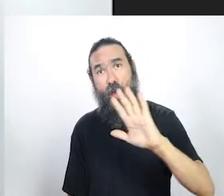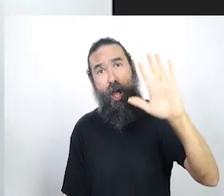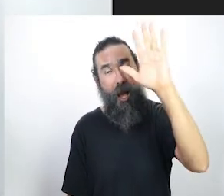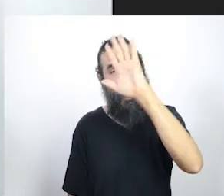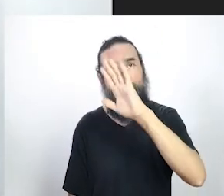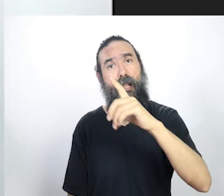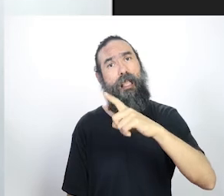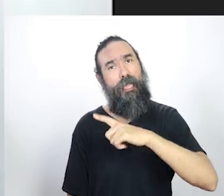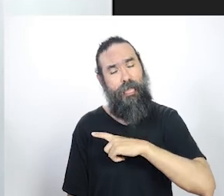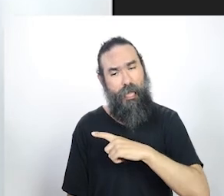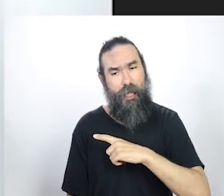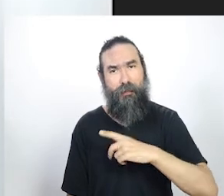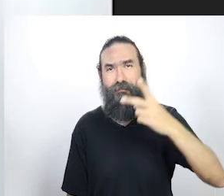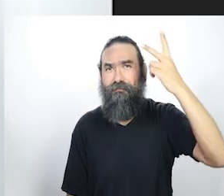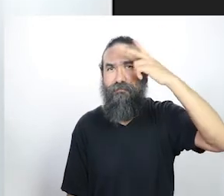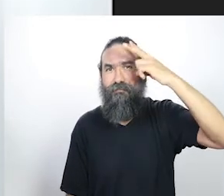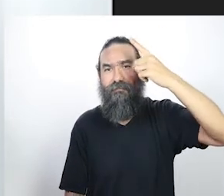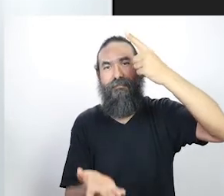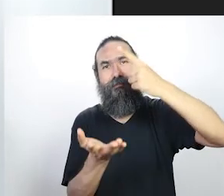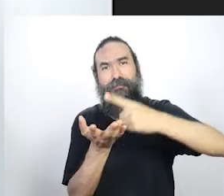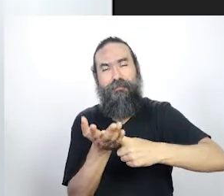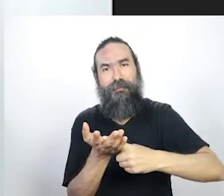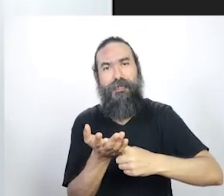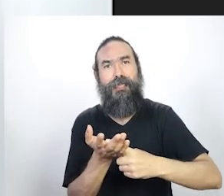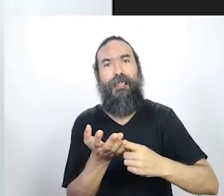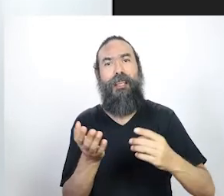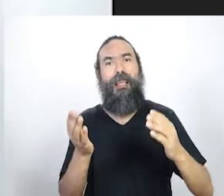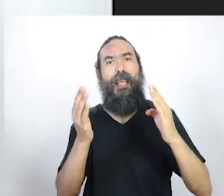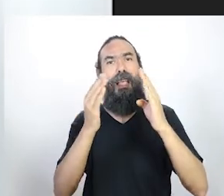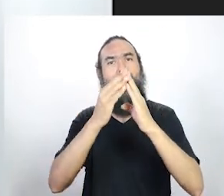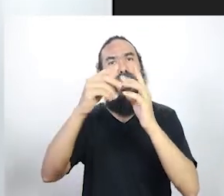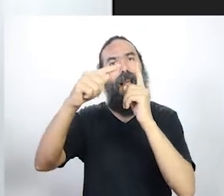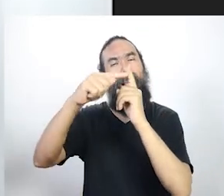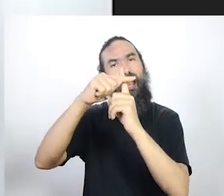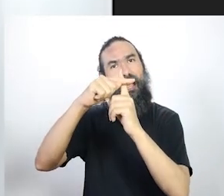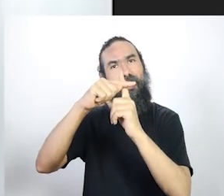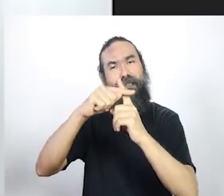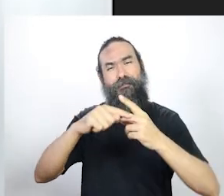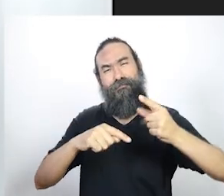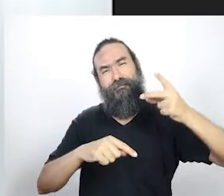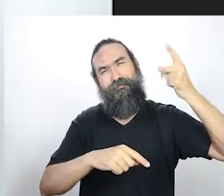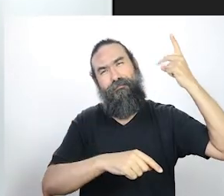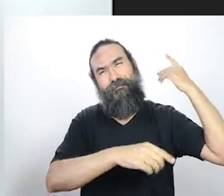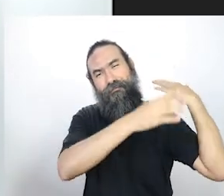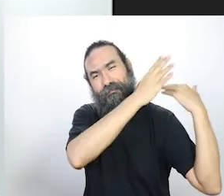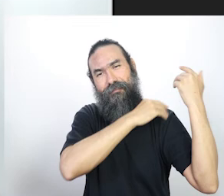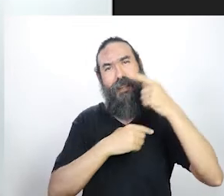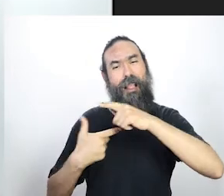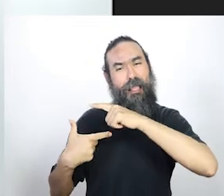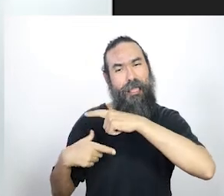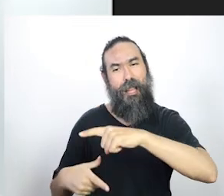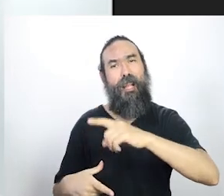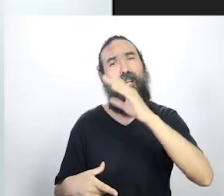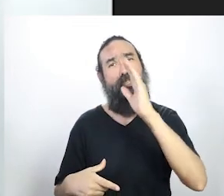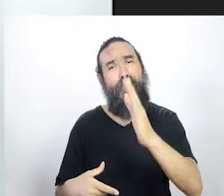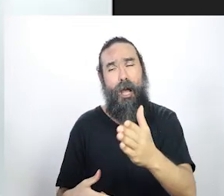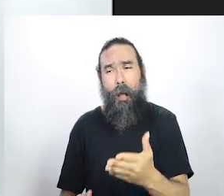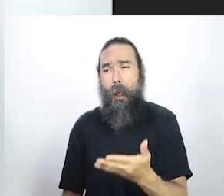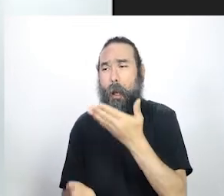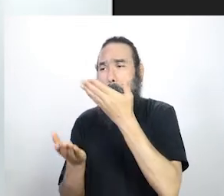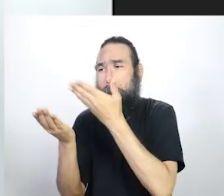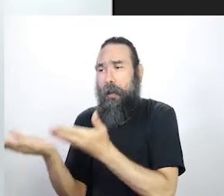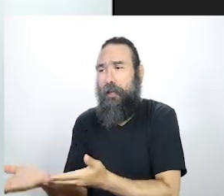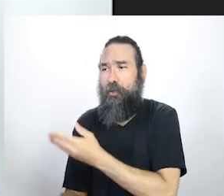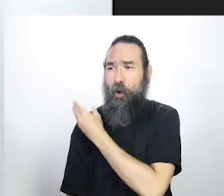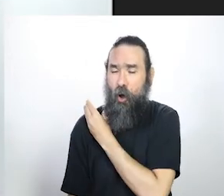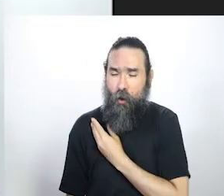histórico, tem uma igreja, Nossa Senhora do Rosário, que já solicitou apoio, inclusive, do IPHAN, no processo de